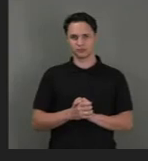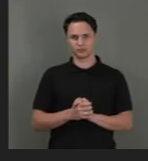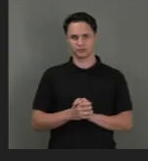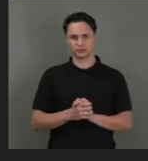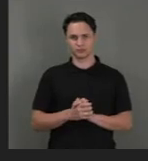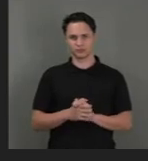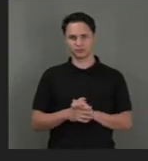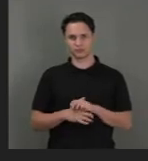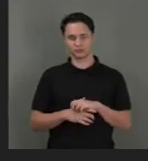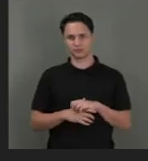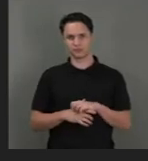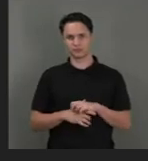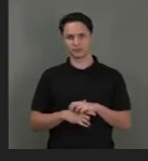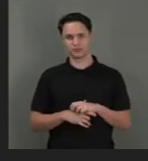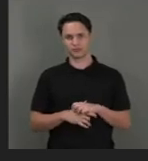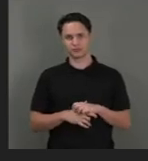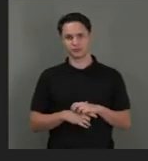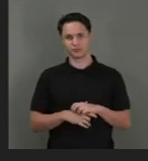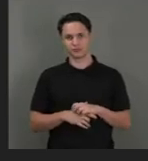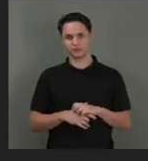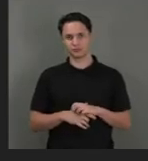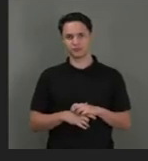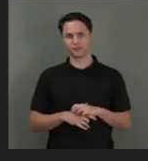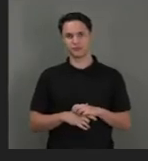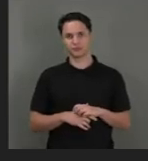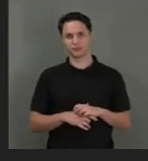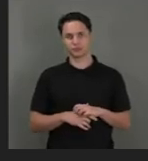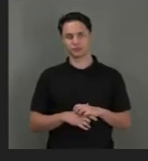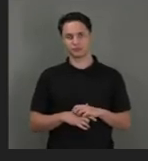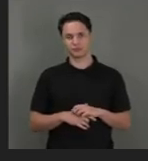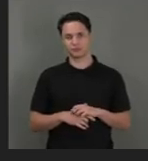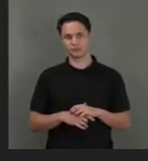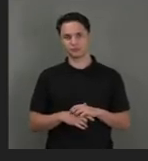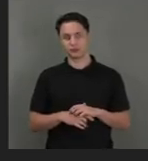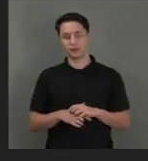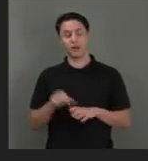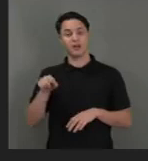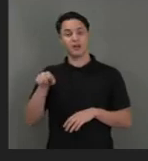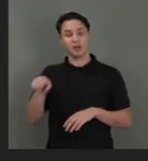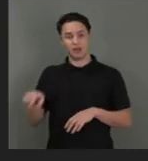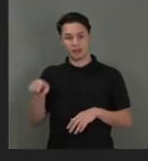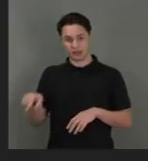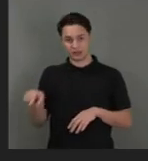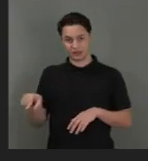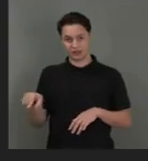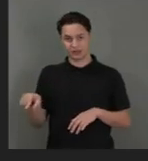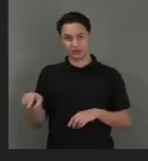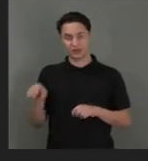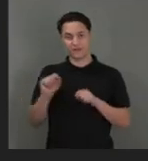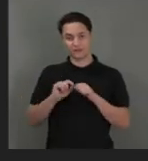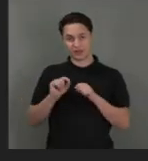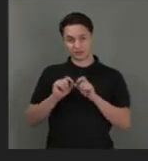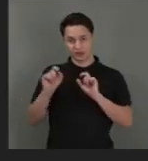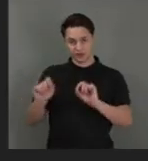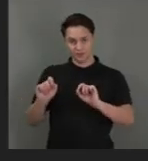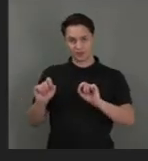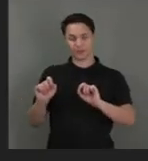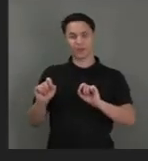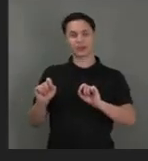de oposição daquele país, visando escolher um único nome para disputar as próximas